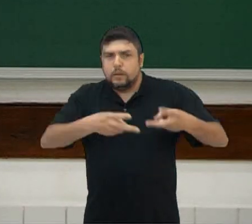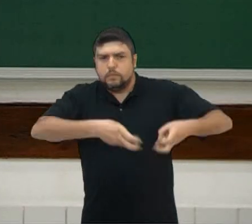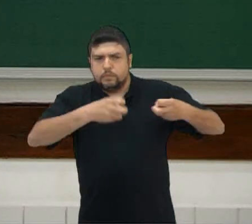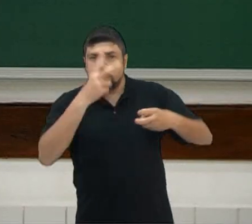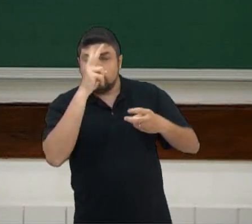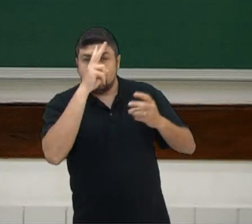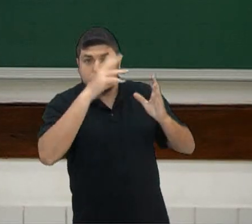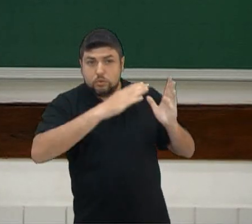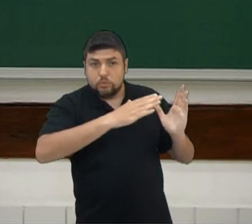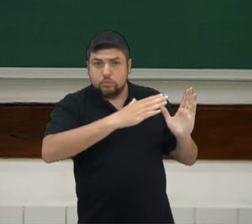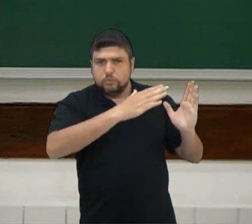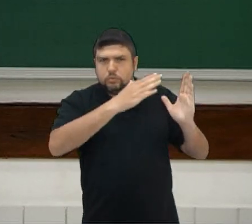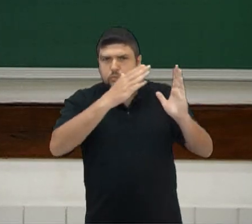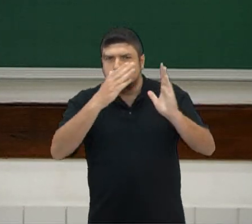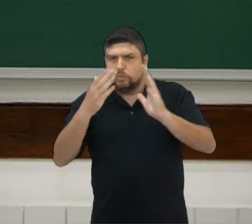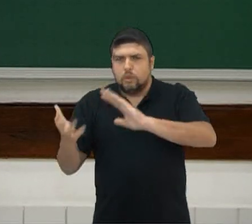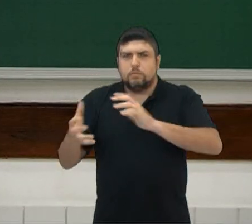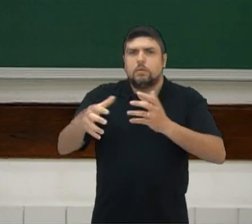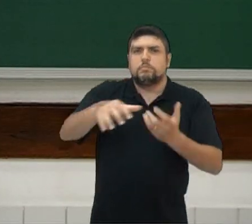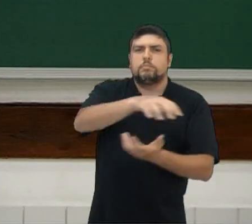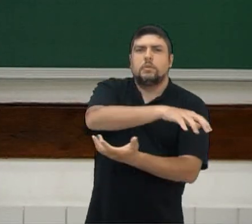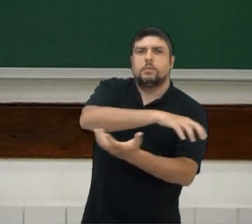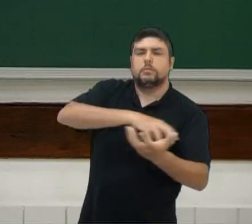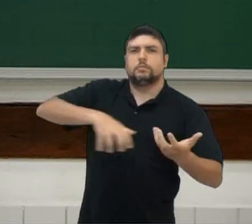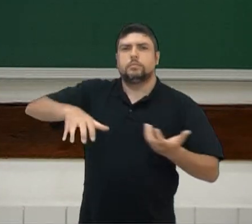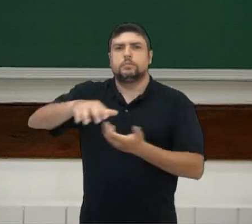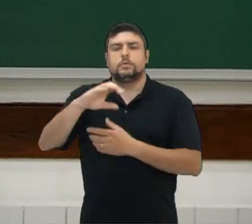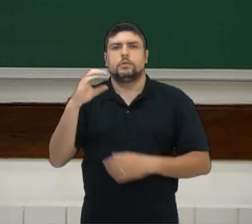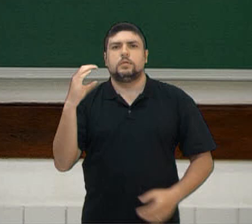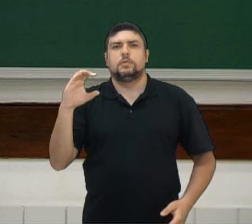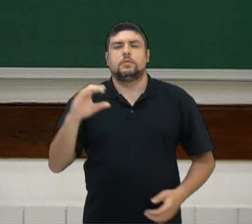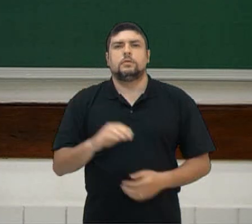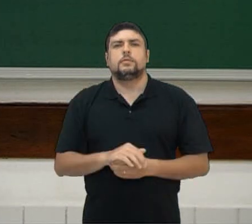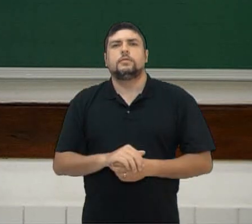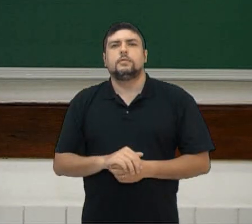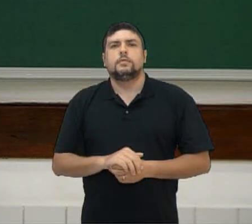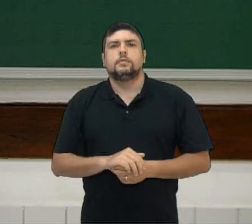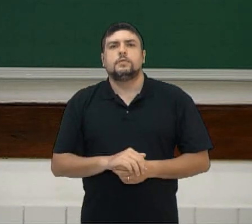período como Revolução Científica. Aqui vai falar do o